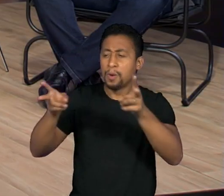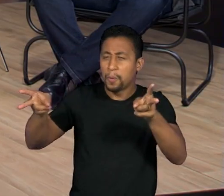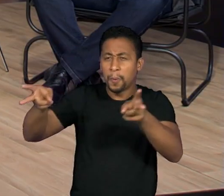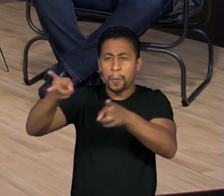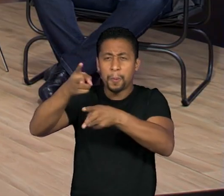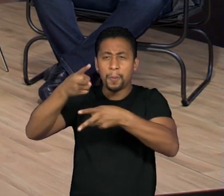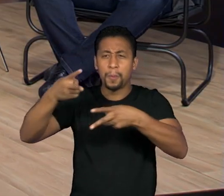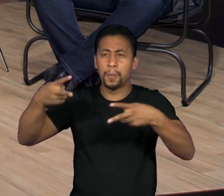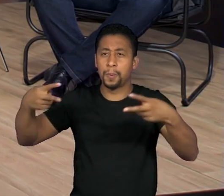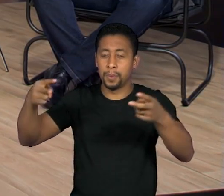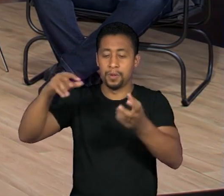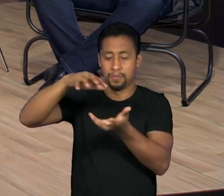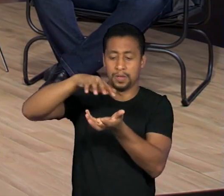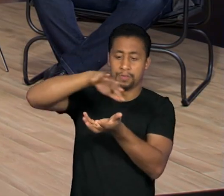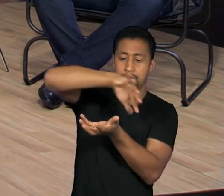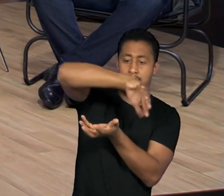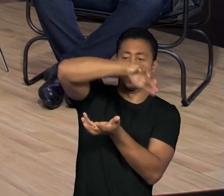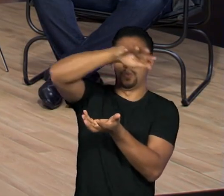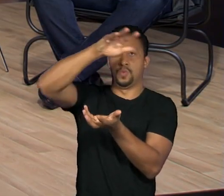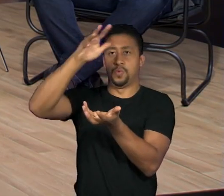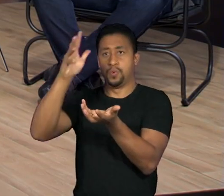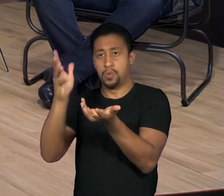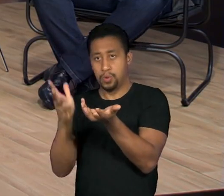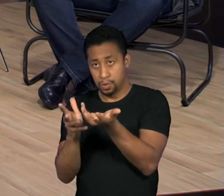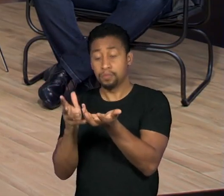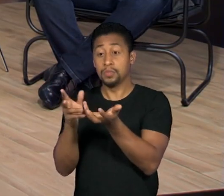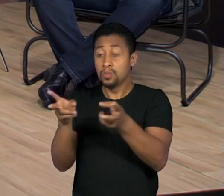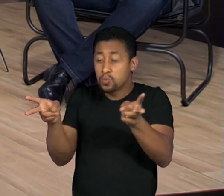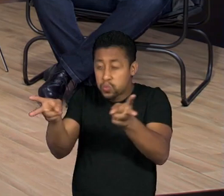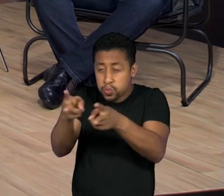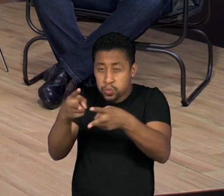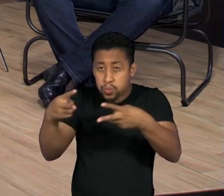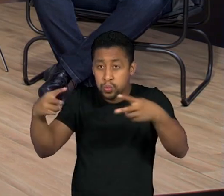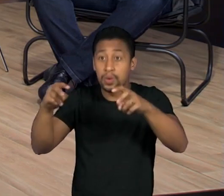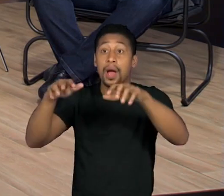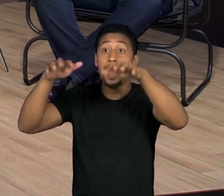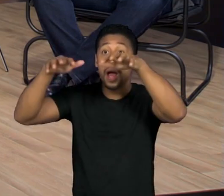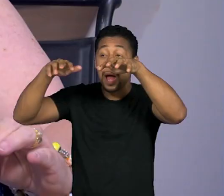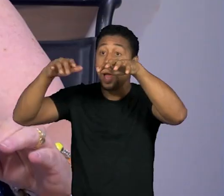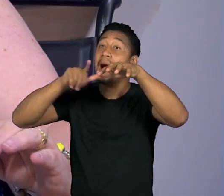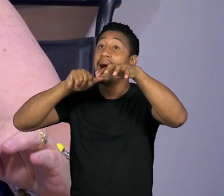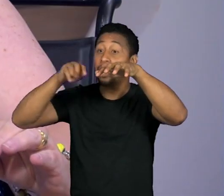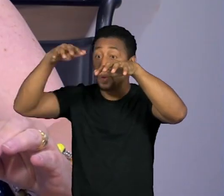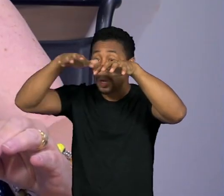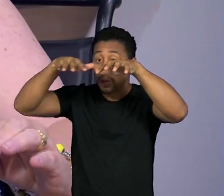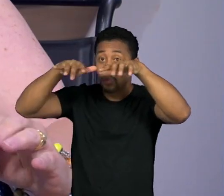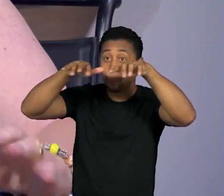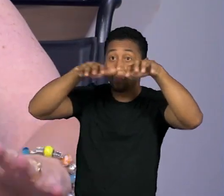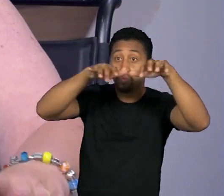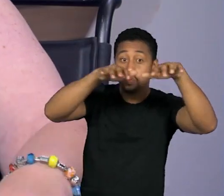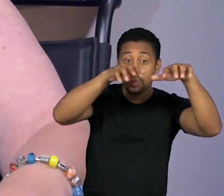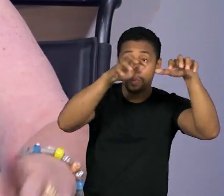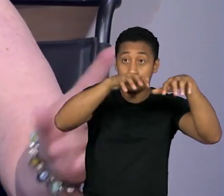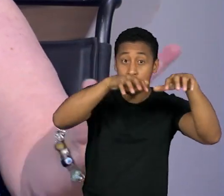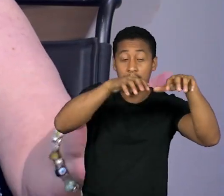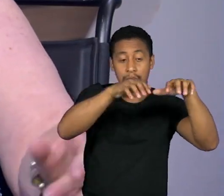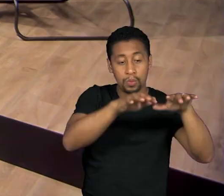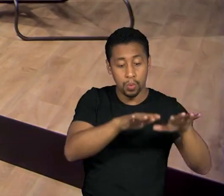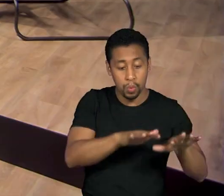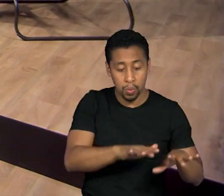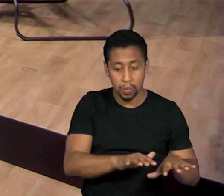na camada da atmosfera, são os que fazem essa distribuição para todos. É